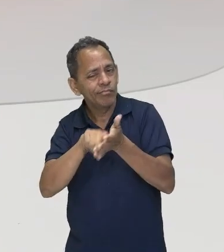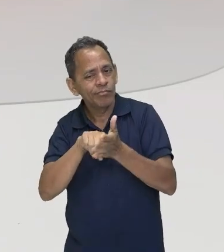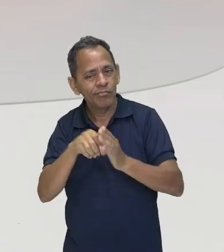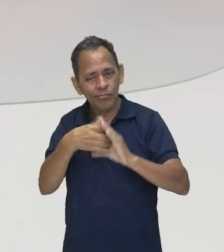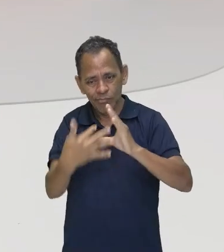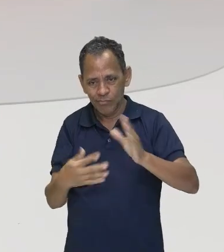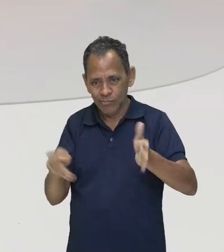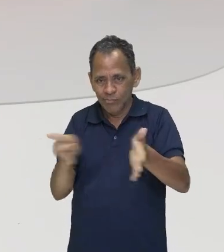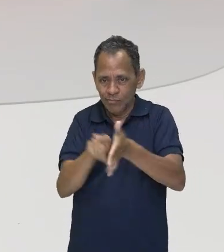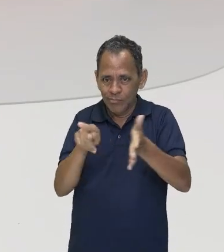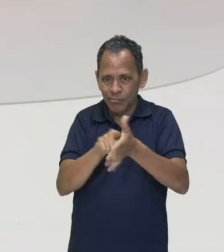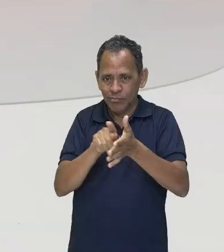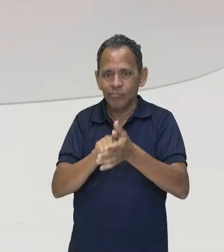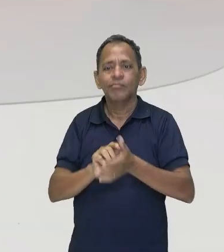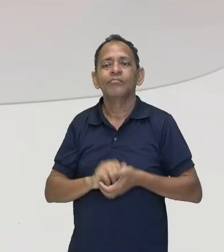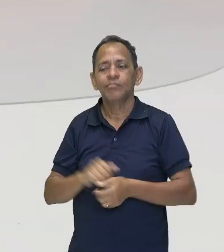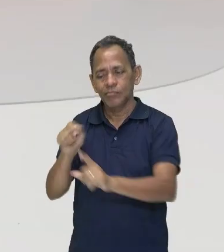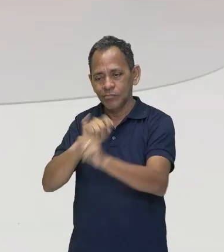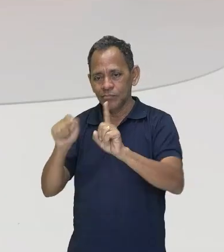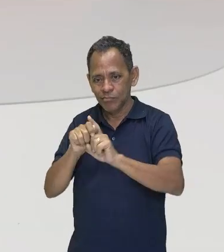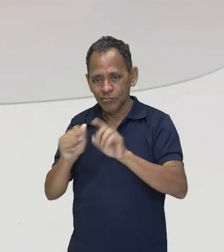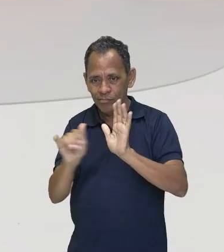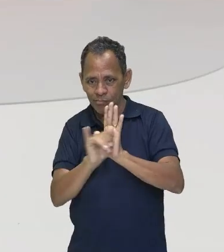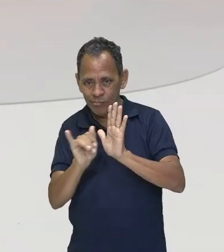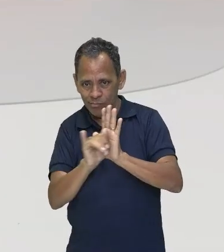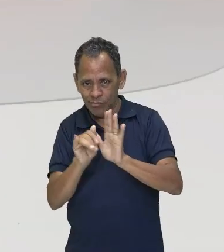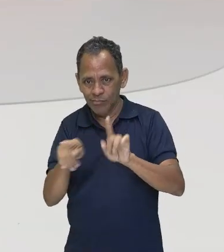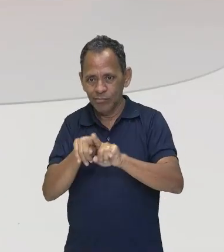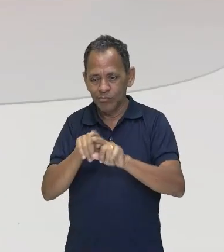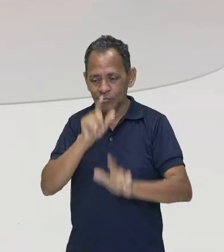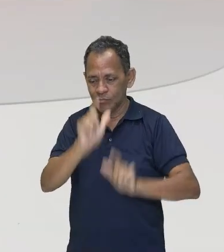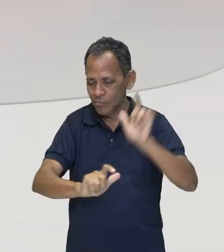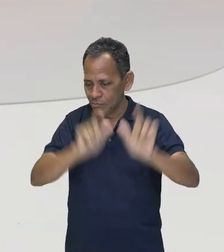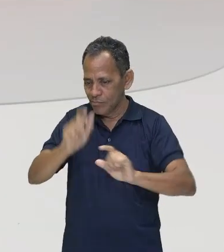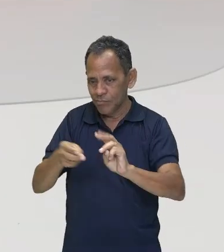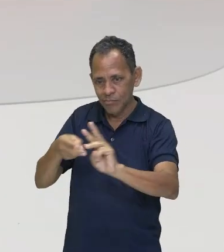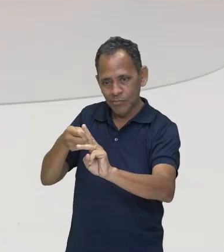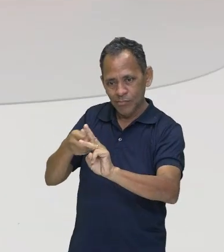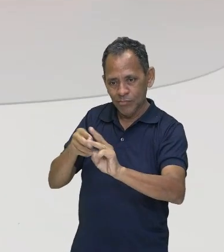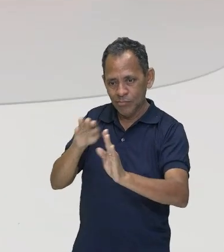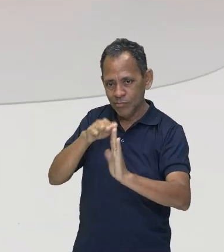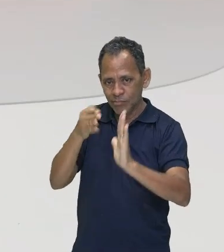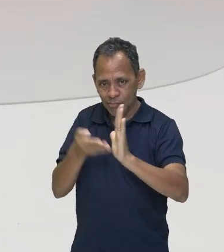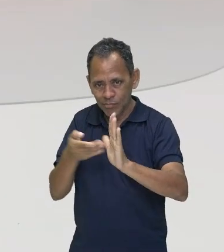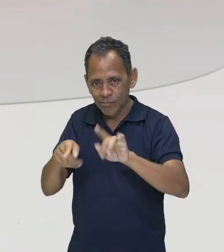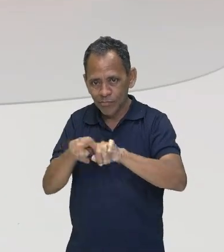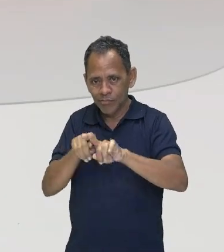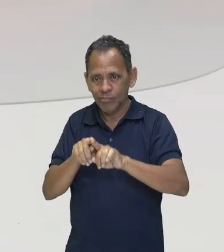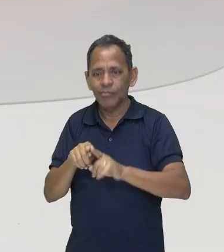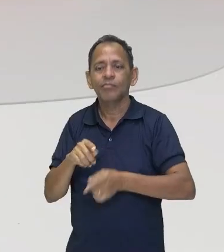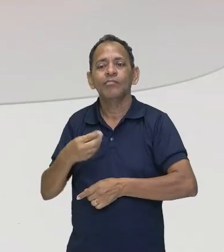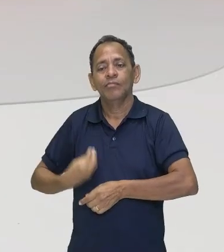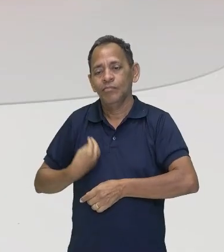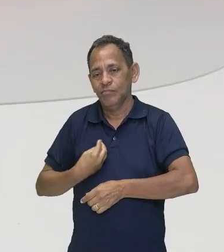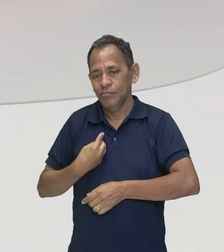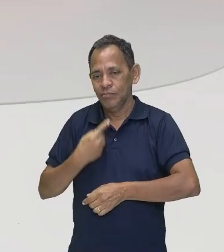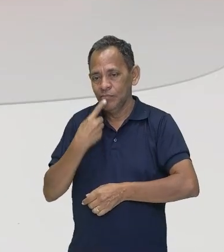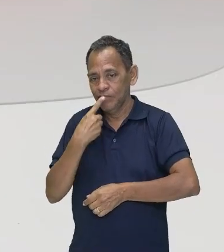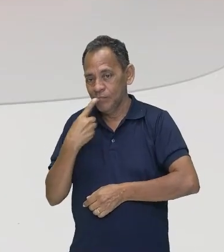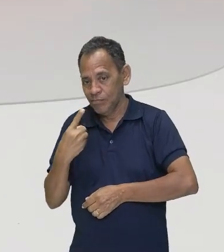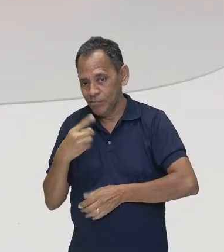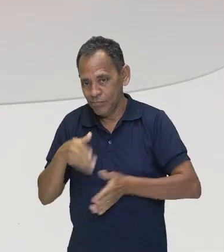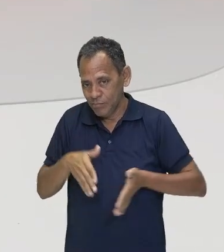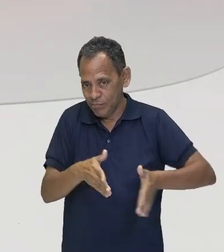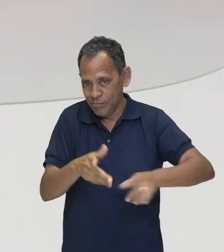características identitárias dos povos indígenas, dos quilombolas, dos ribeirinhos, né, dos povos